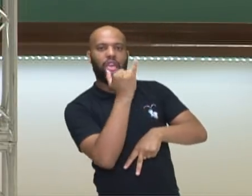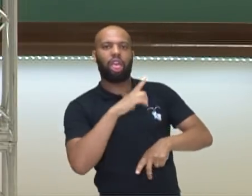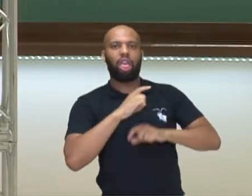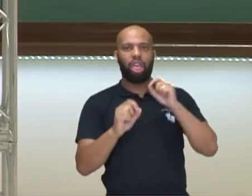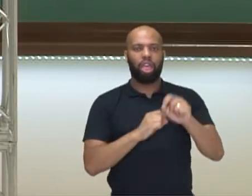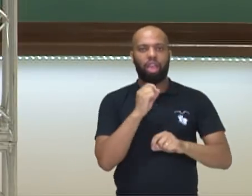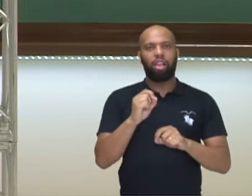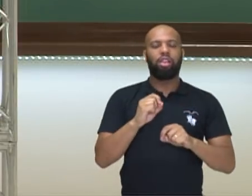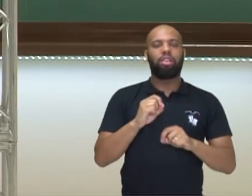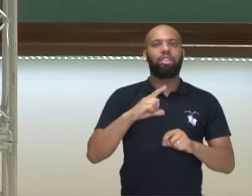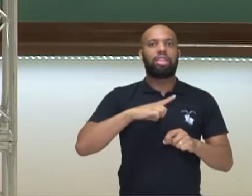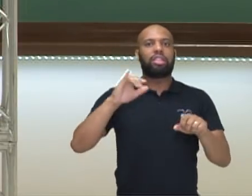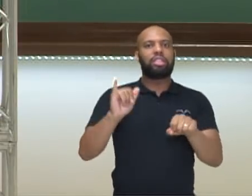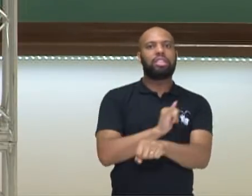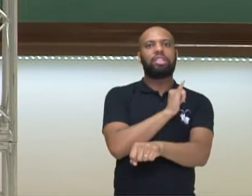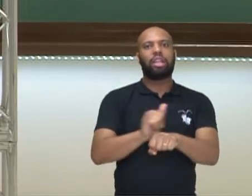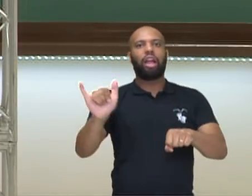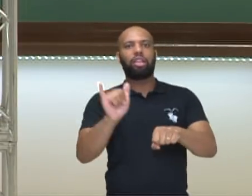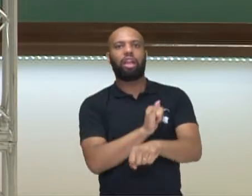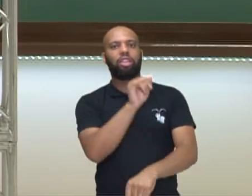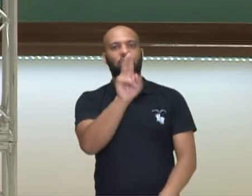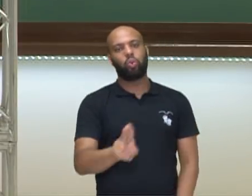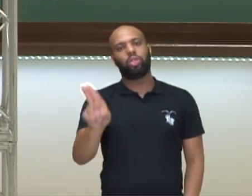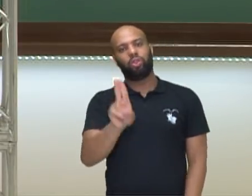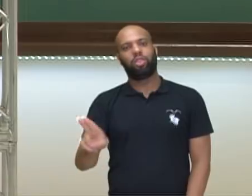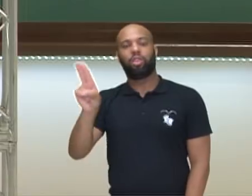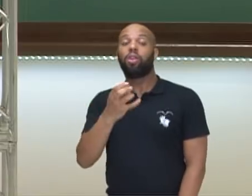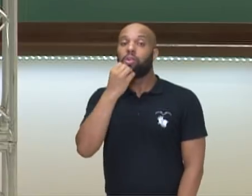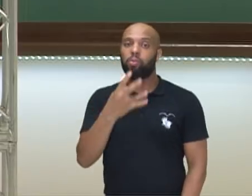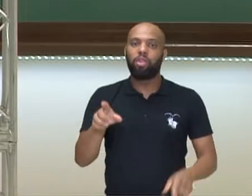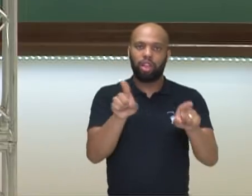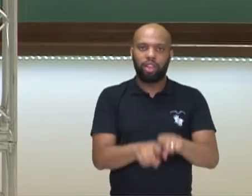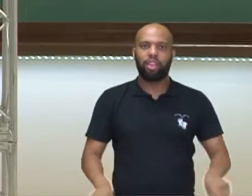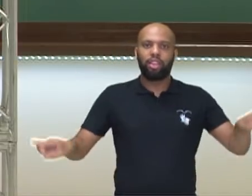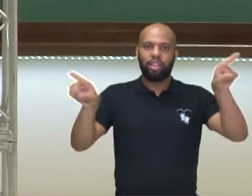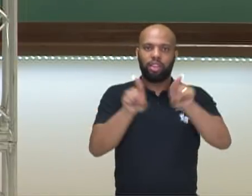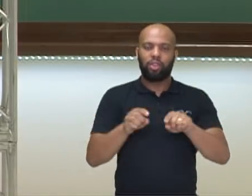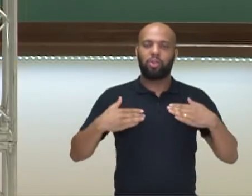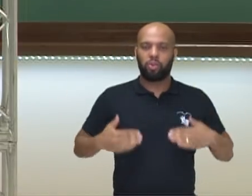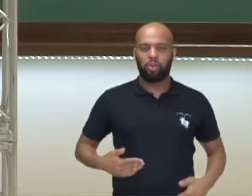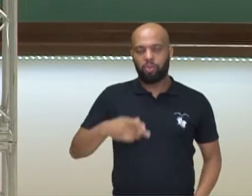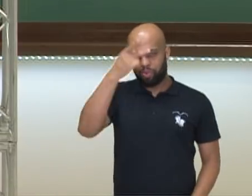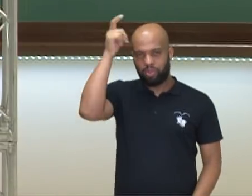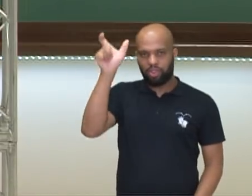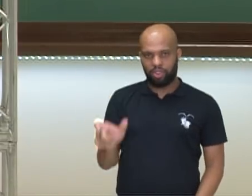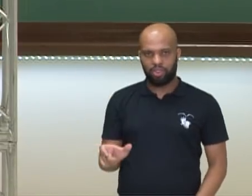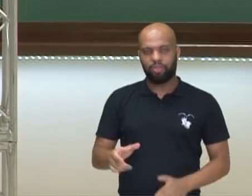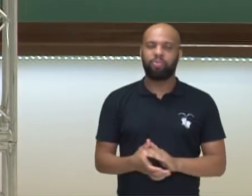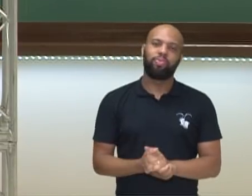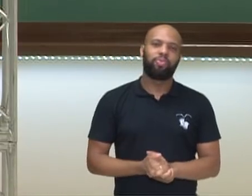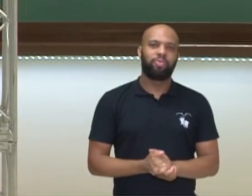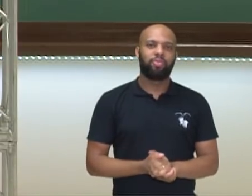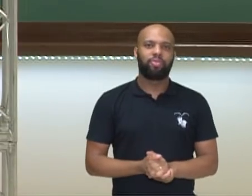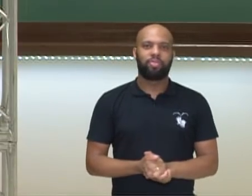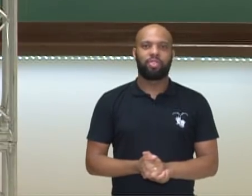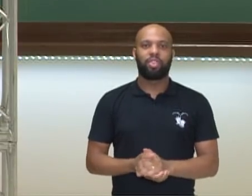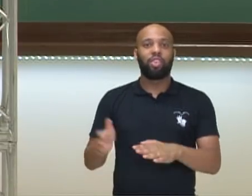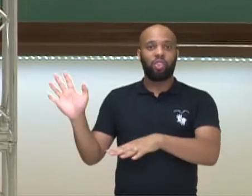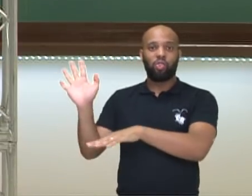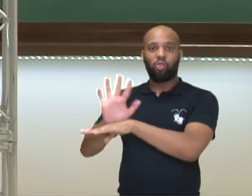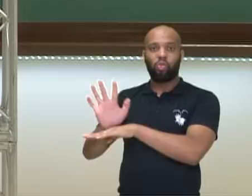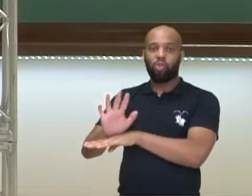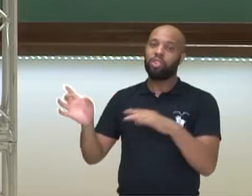assim uma estratégia muito significativa para a recuperação dessas pessoas. Então,